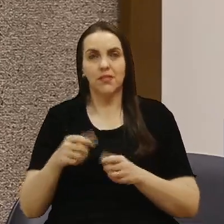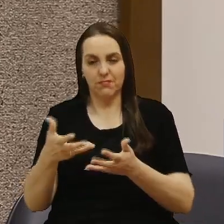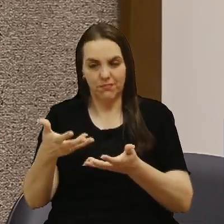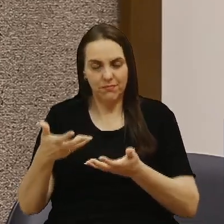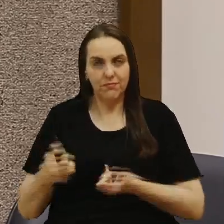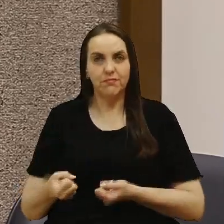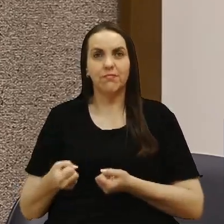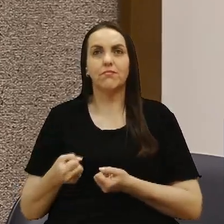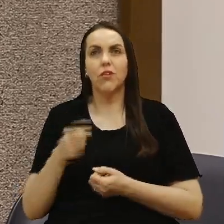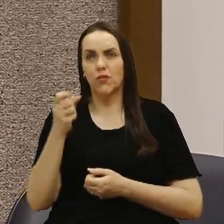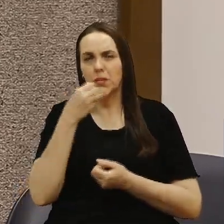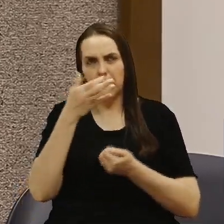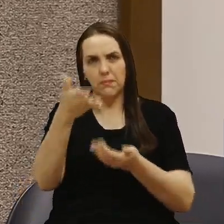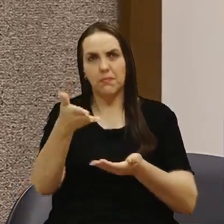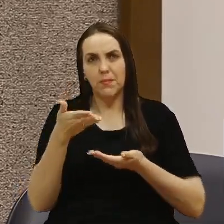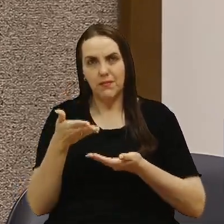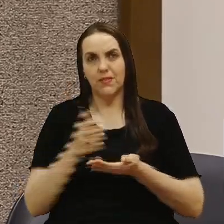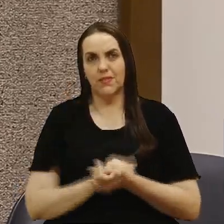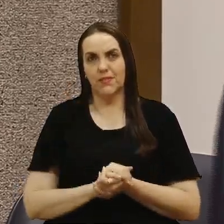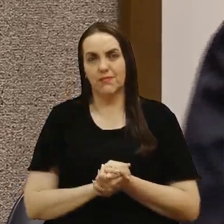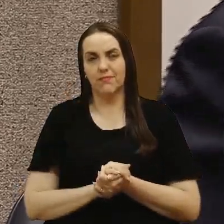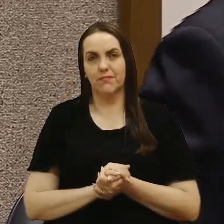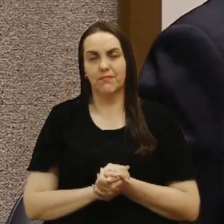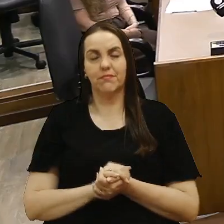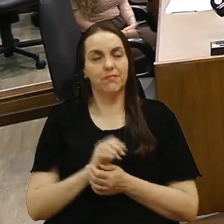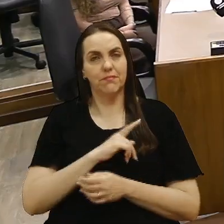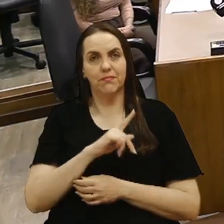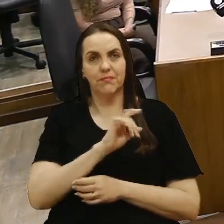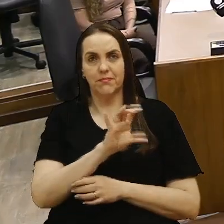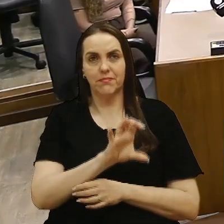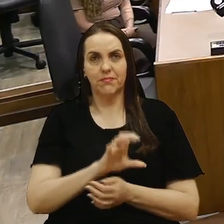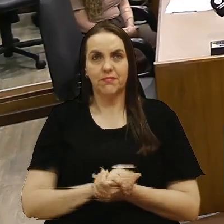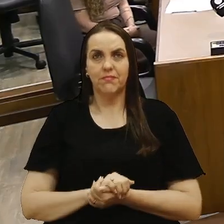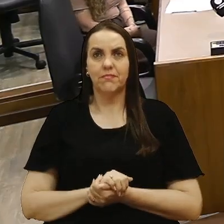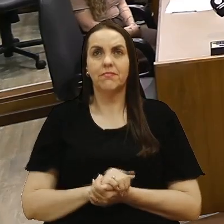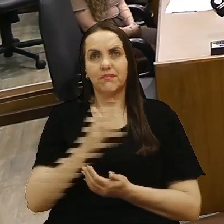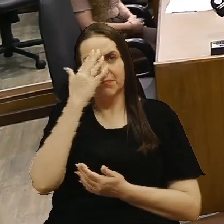são sempre muito bem-vindos. Era isso, senhor presidente. Obrigado, vereador D'Ambrós.